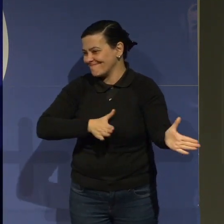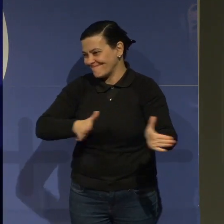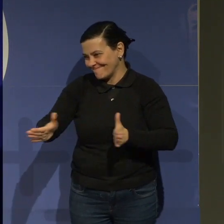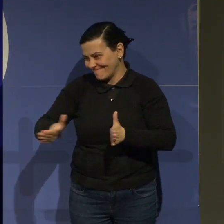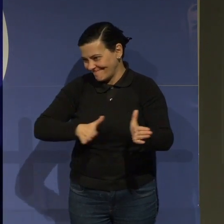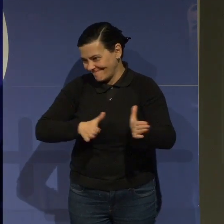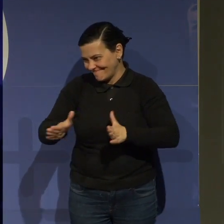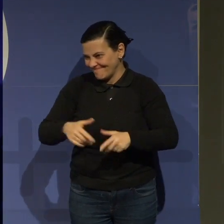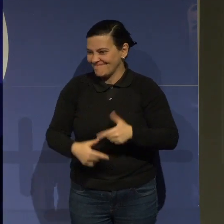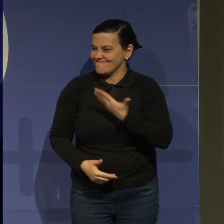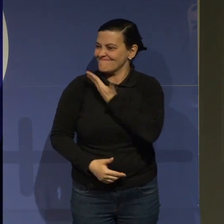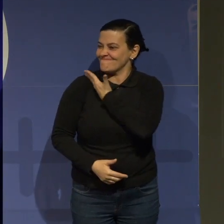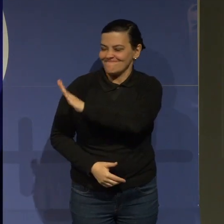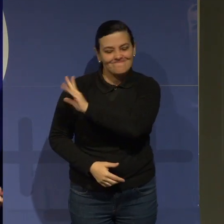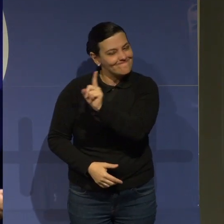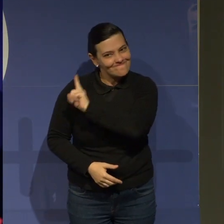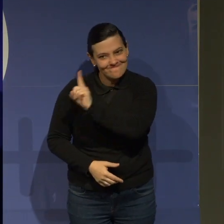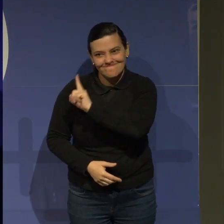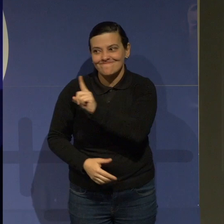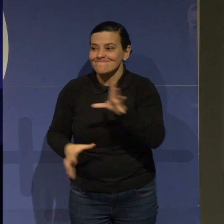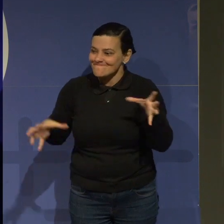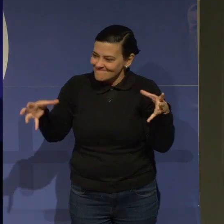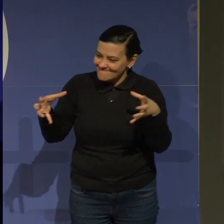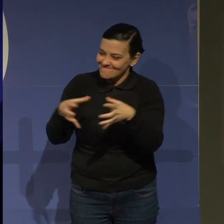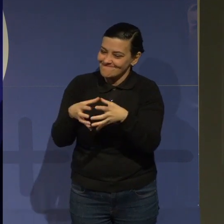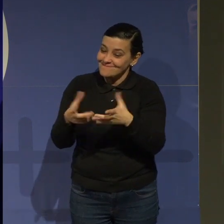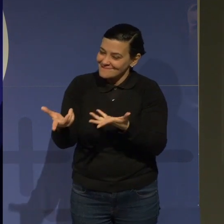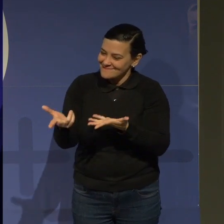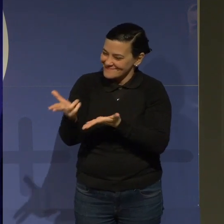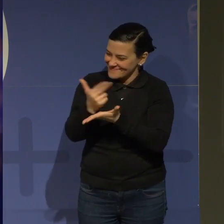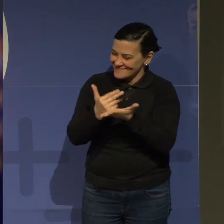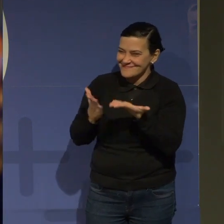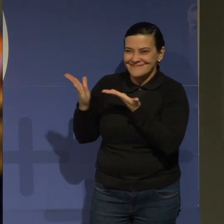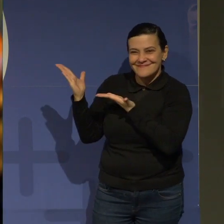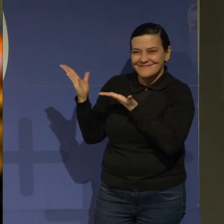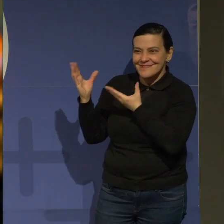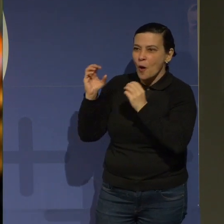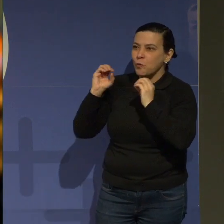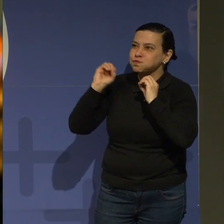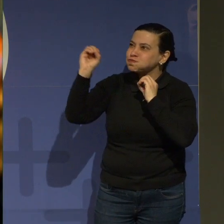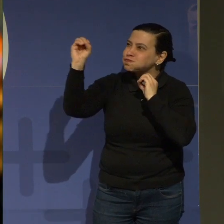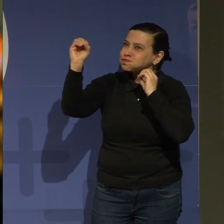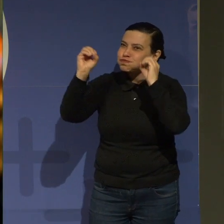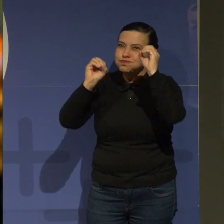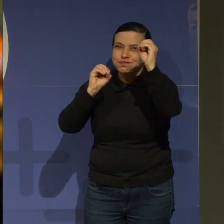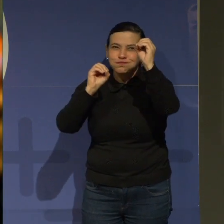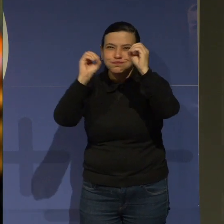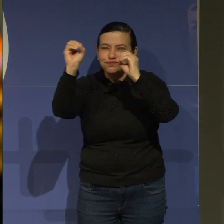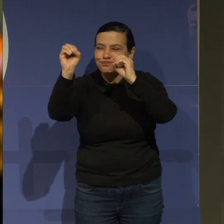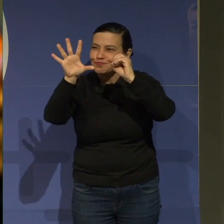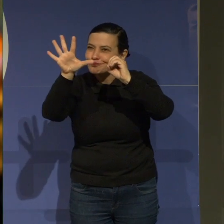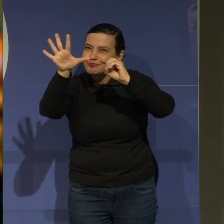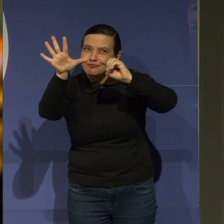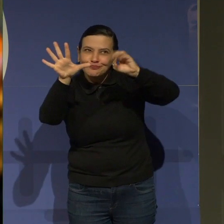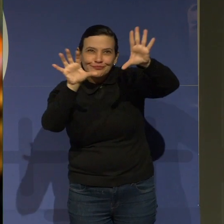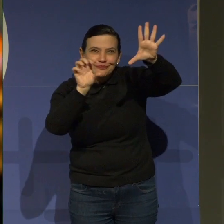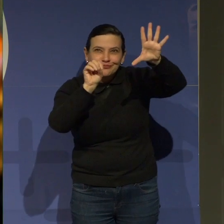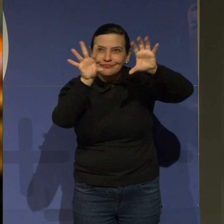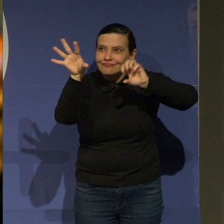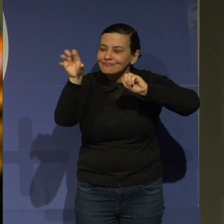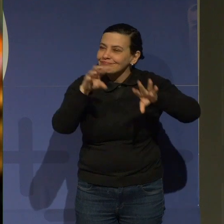menos excludentes. E aí eu trago essa imagem de várias bolhas de sabão, porque eu acho que é uma